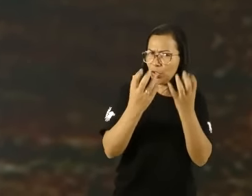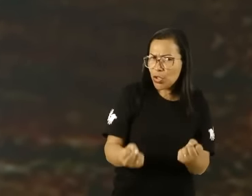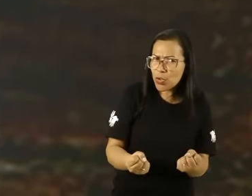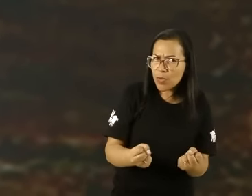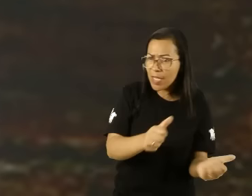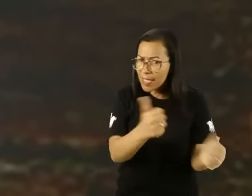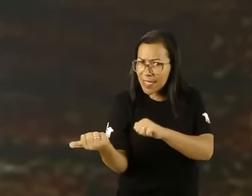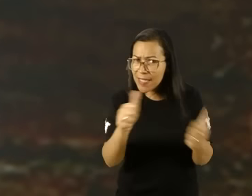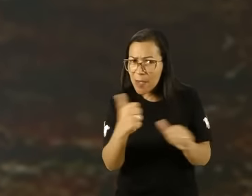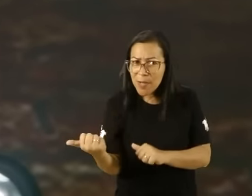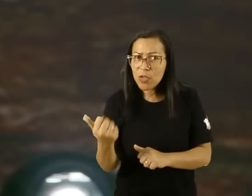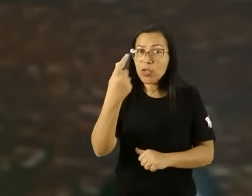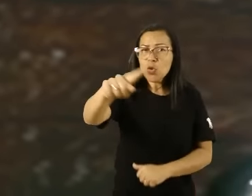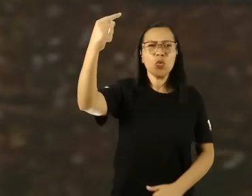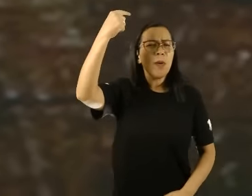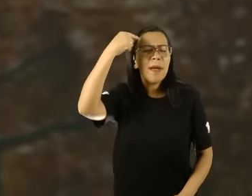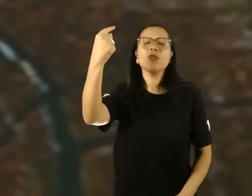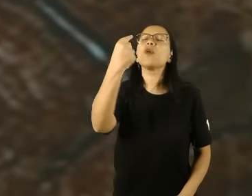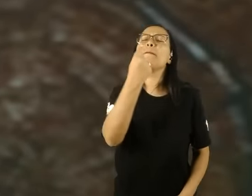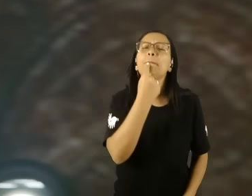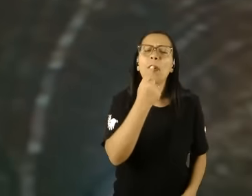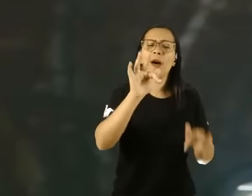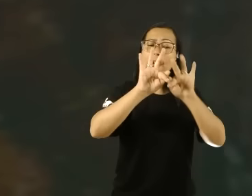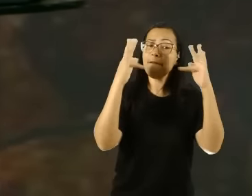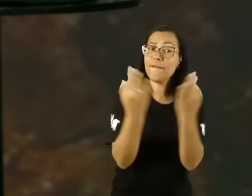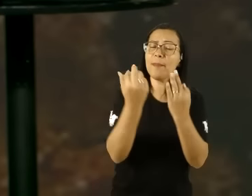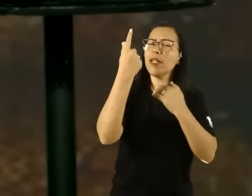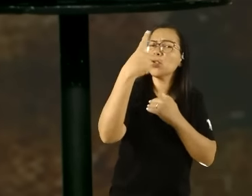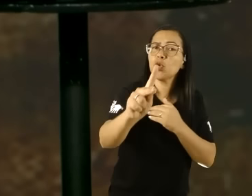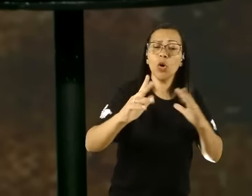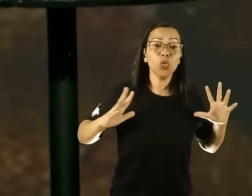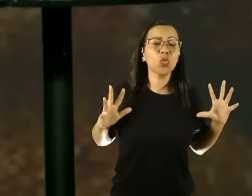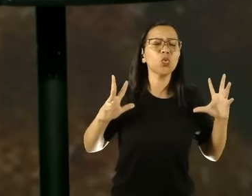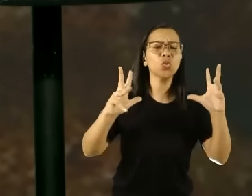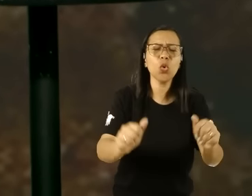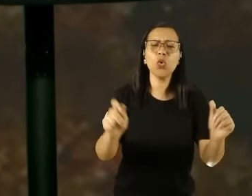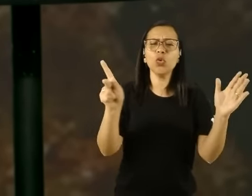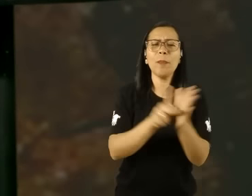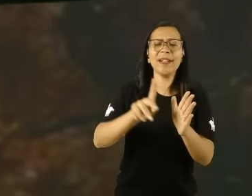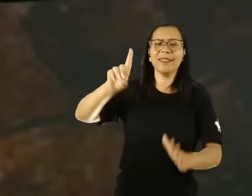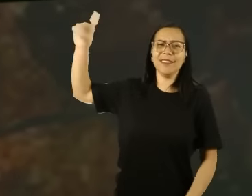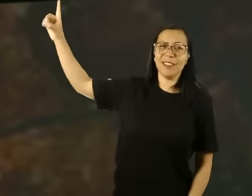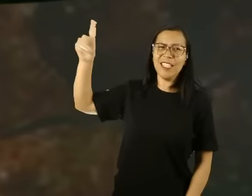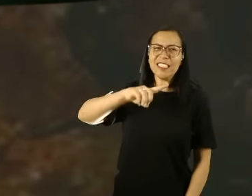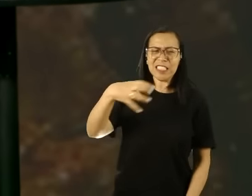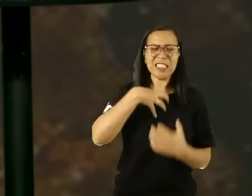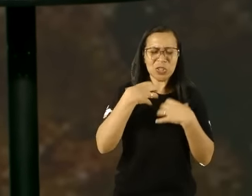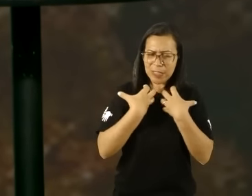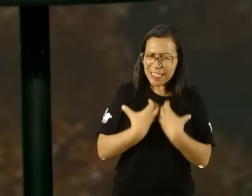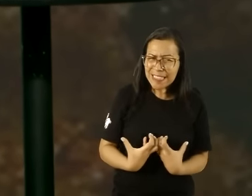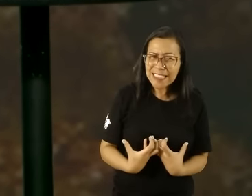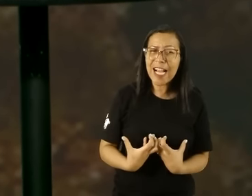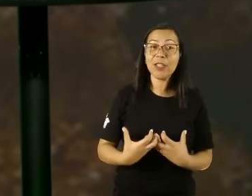sua mente é de Jesus, a sua boca é de Jesus, a sua família de Jesus. Por mais cansado que você esteja, você não está preparado